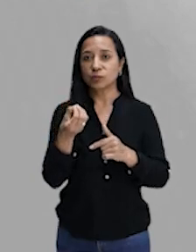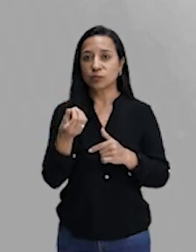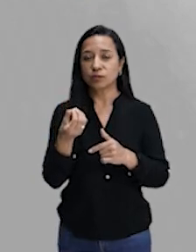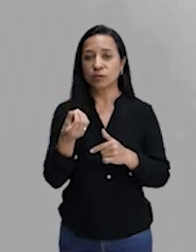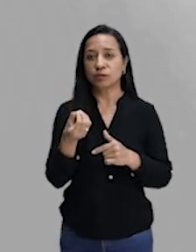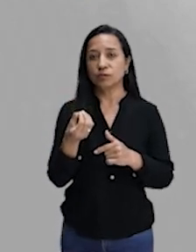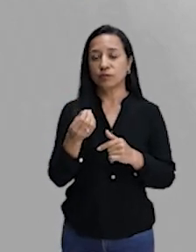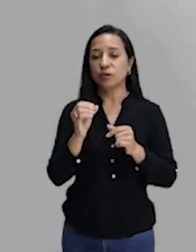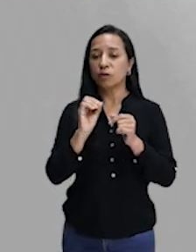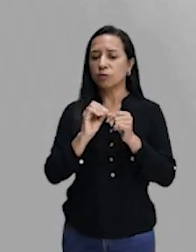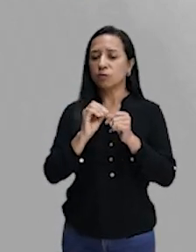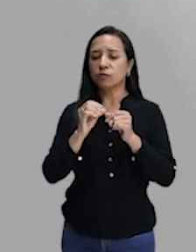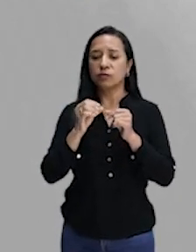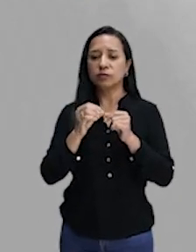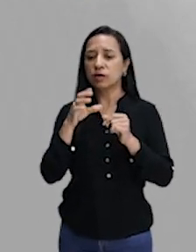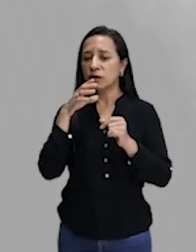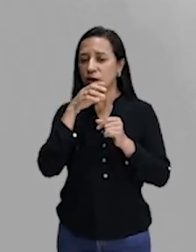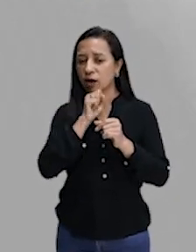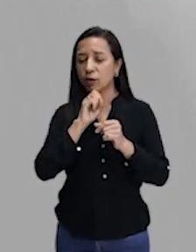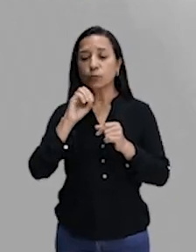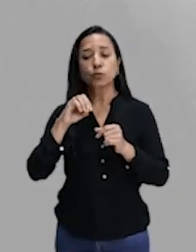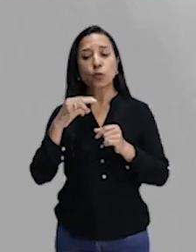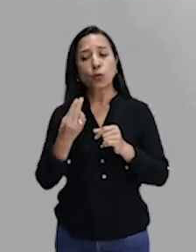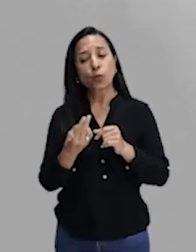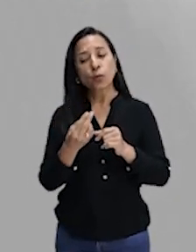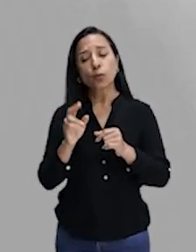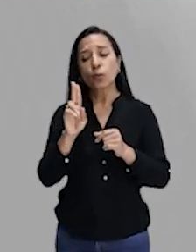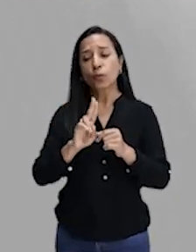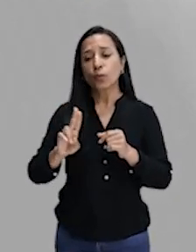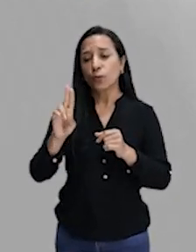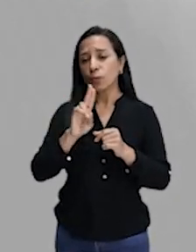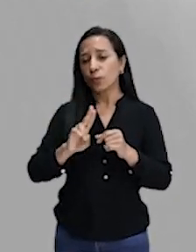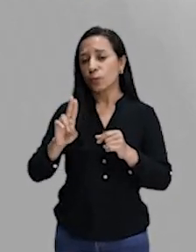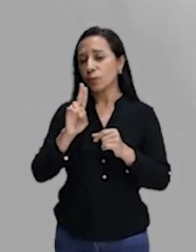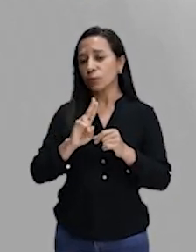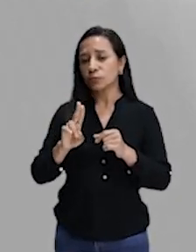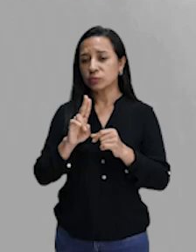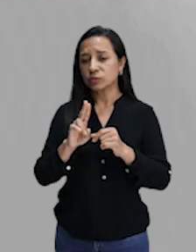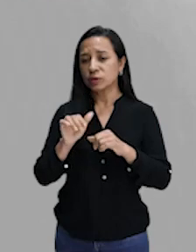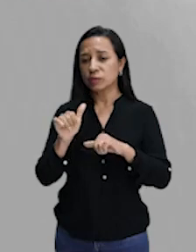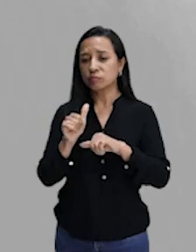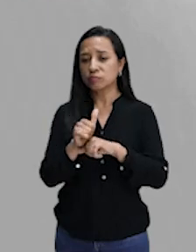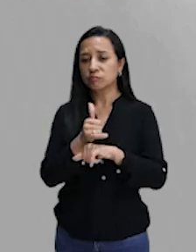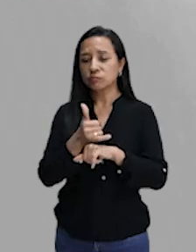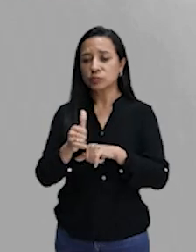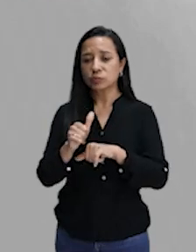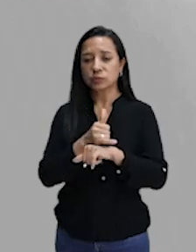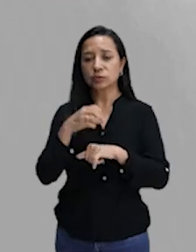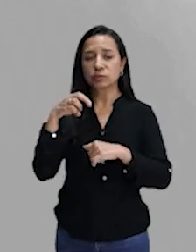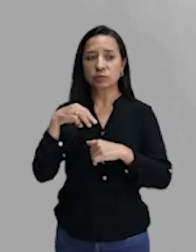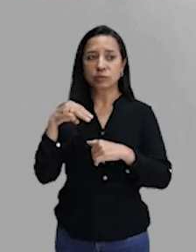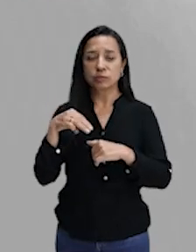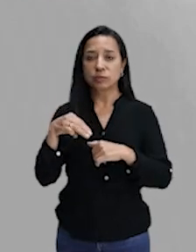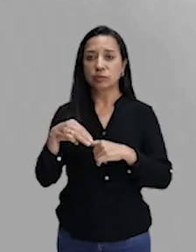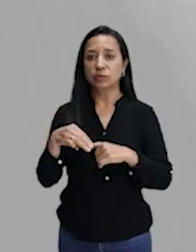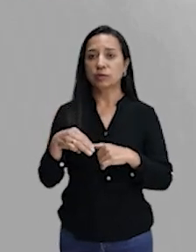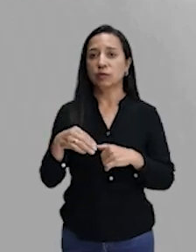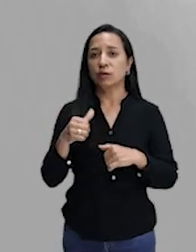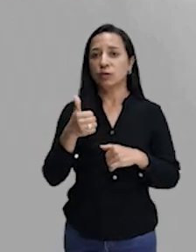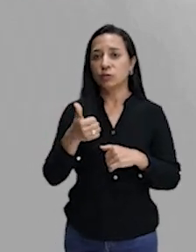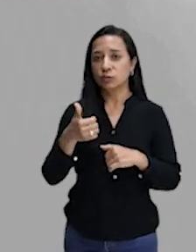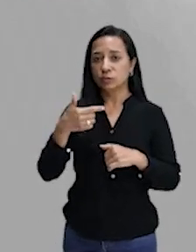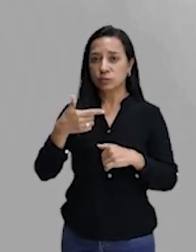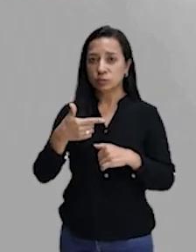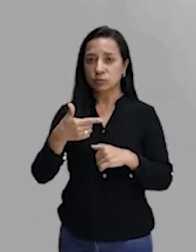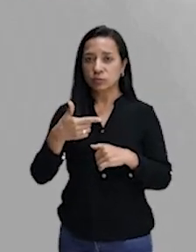ou você pode utilizar os artistas matemáticos que é bem simples Ó 12 e 60 eu posso simplificar por 5 por exemplo